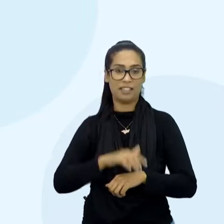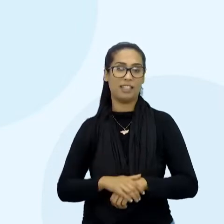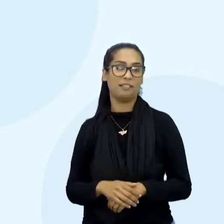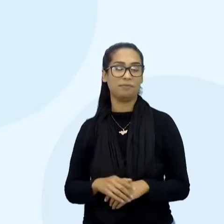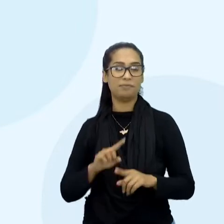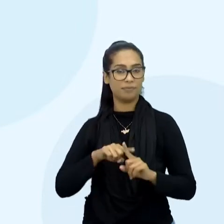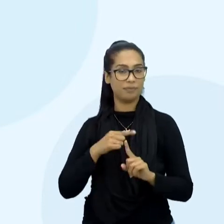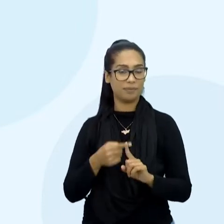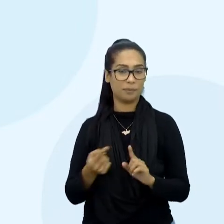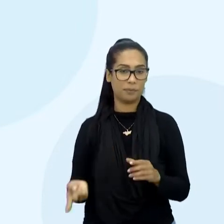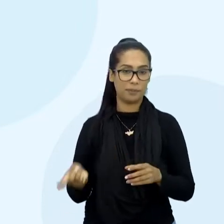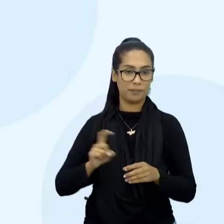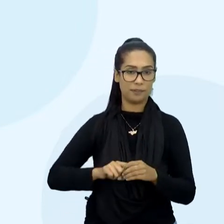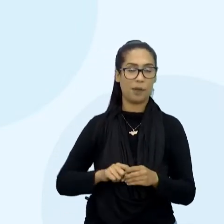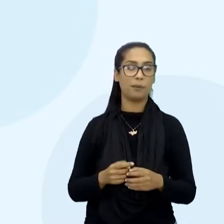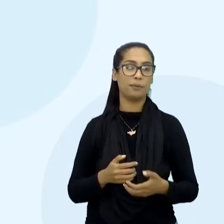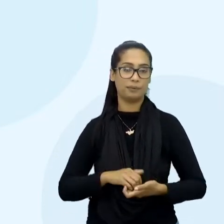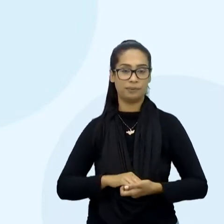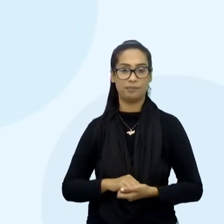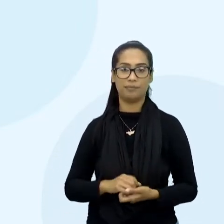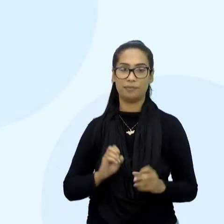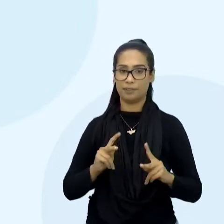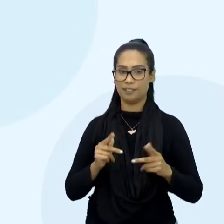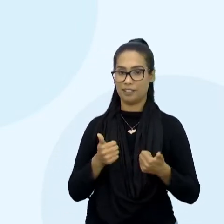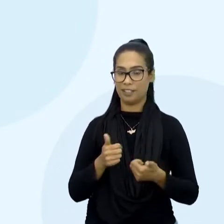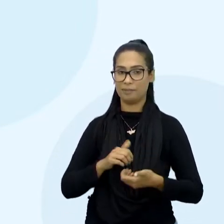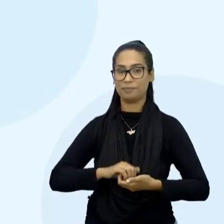professor Alcides, para comentar, tá bom? A gente já se vê.